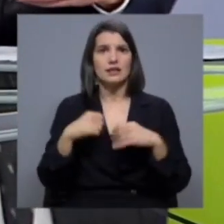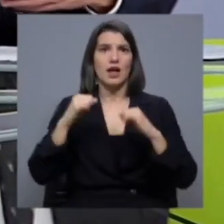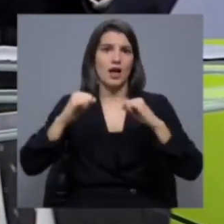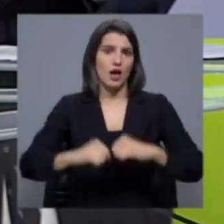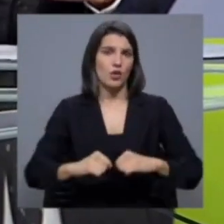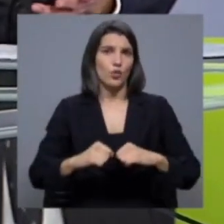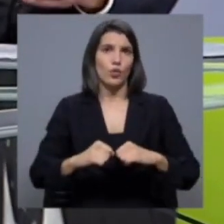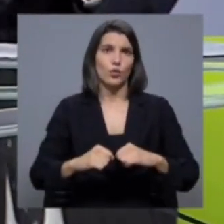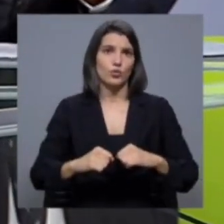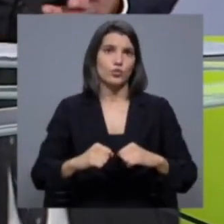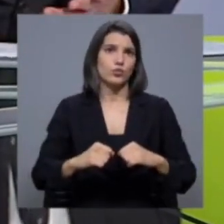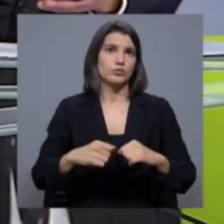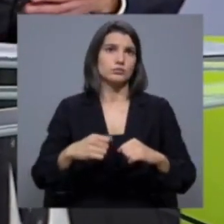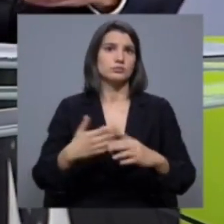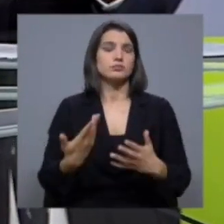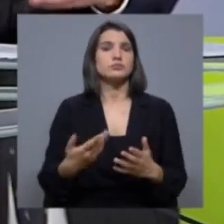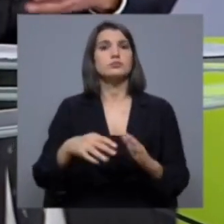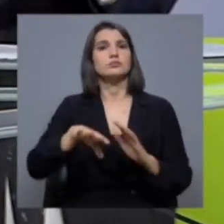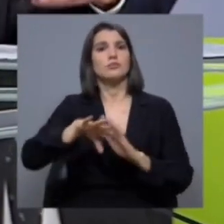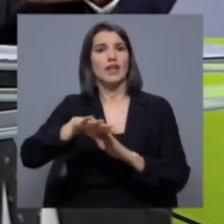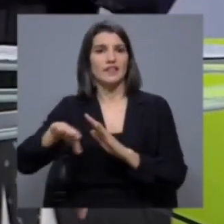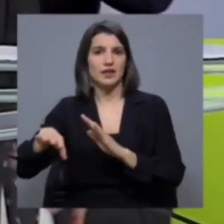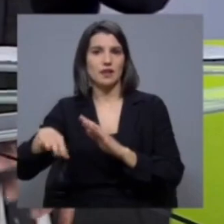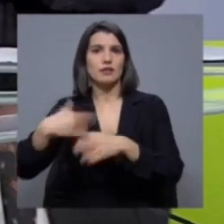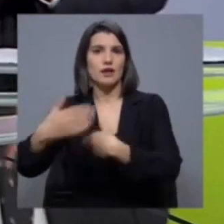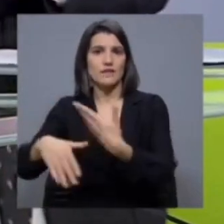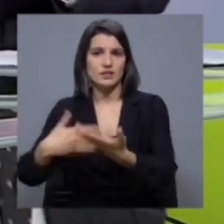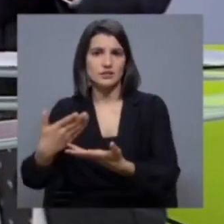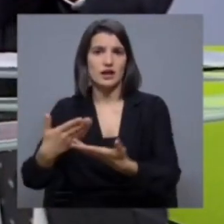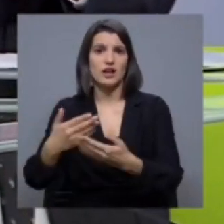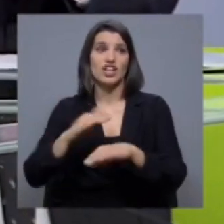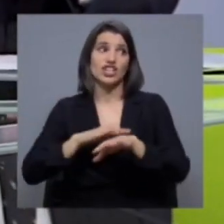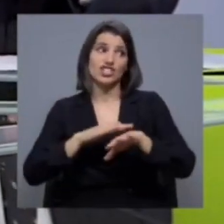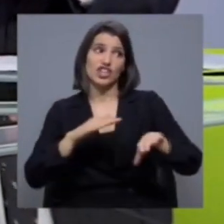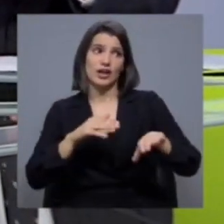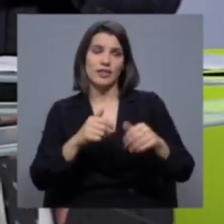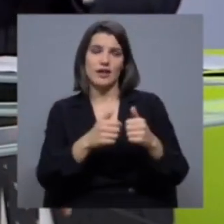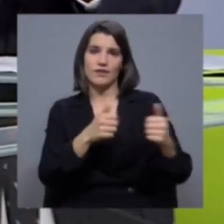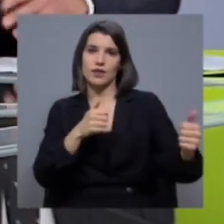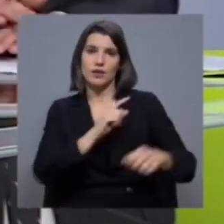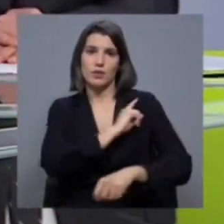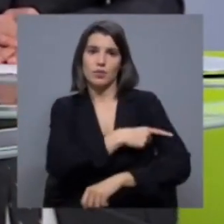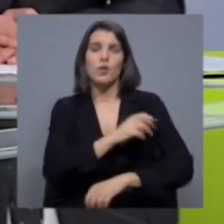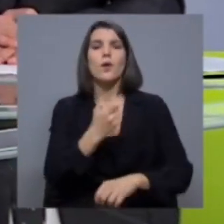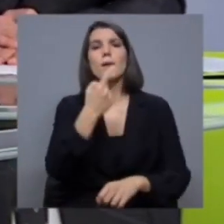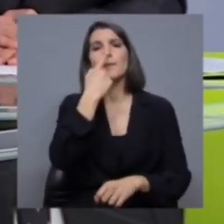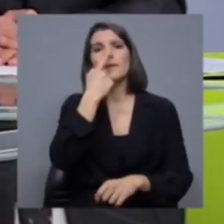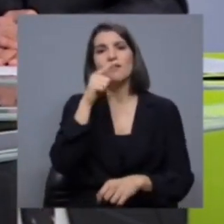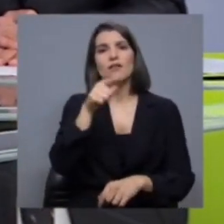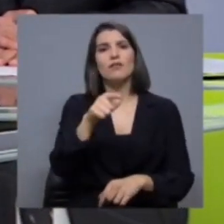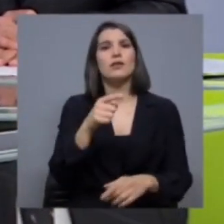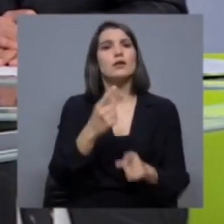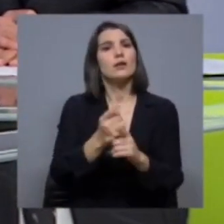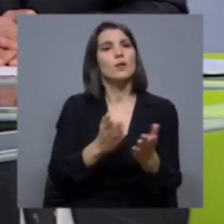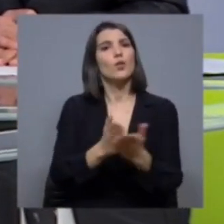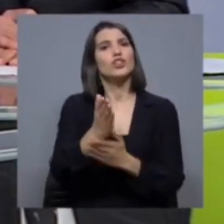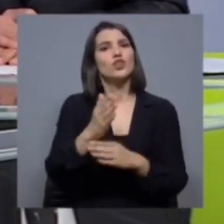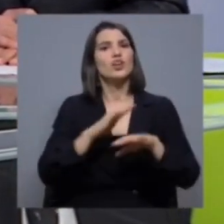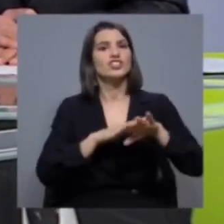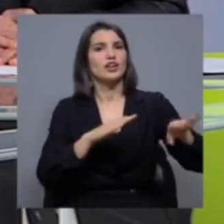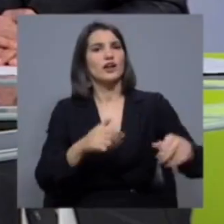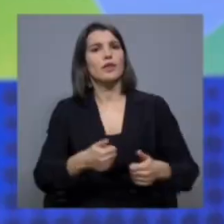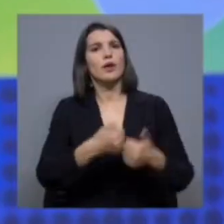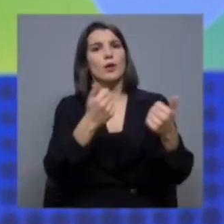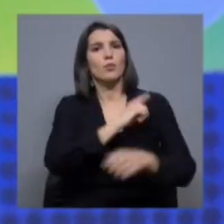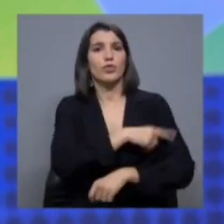acordo Para viabilizar a direita e assim afastar a esquerda do poder ou até ficar com o anos de manter a esquerda no poder